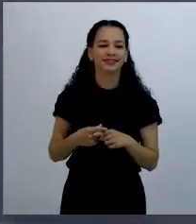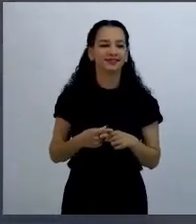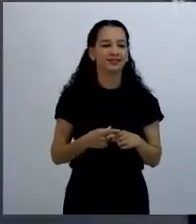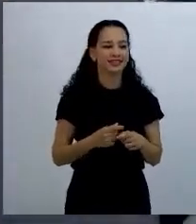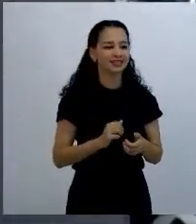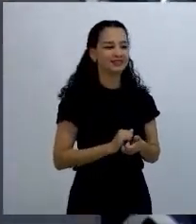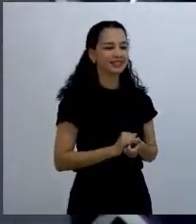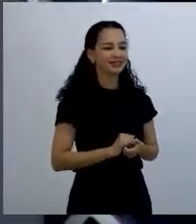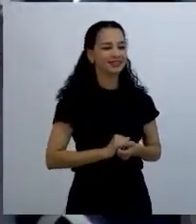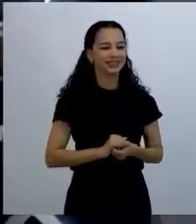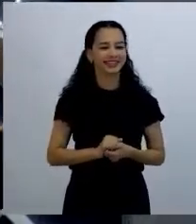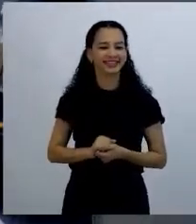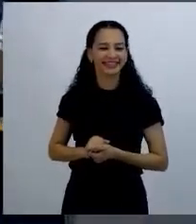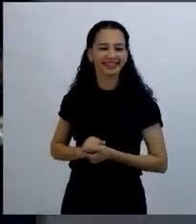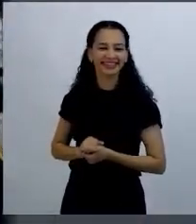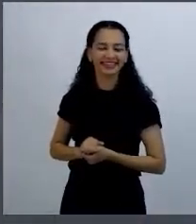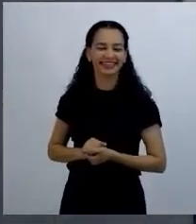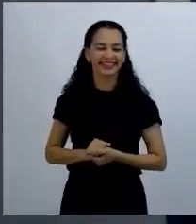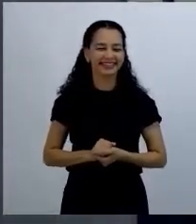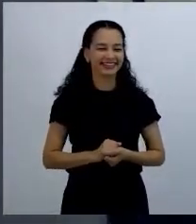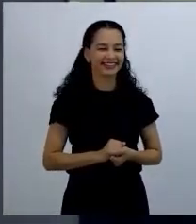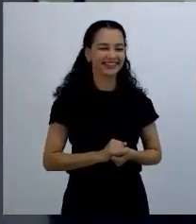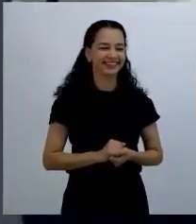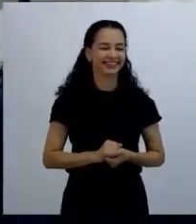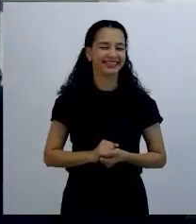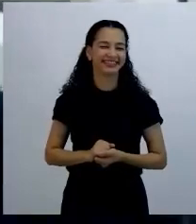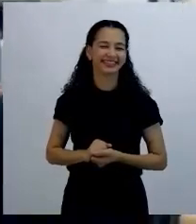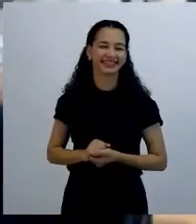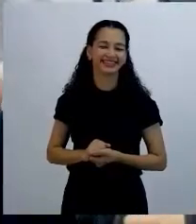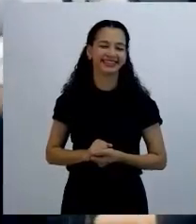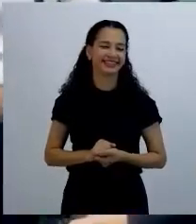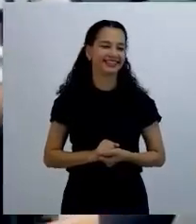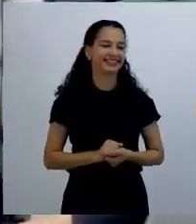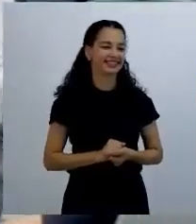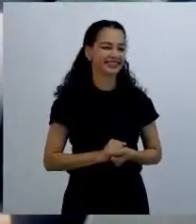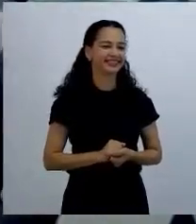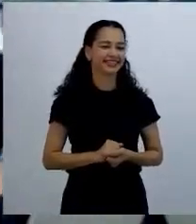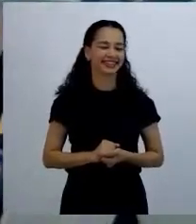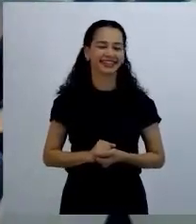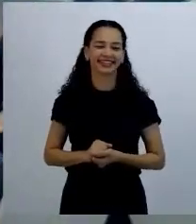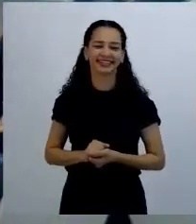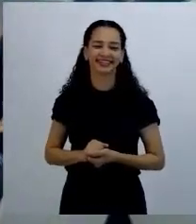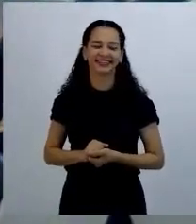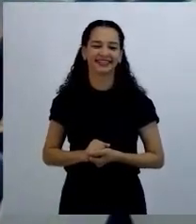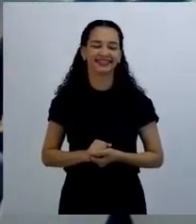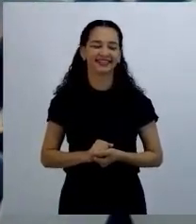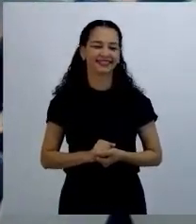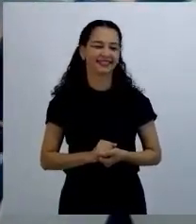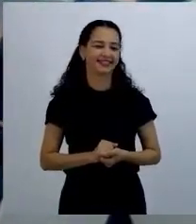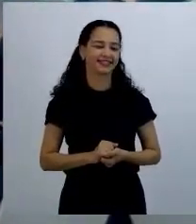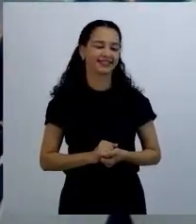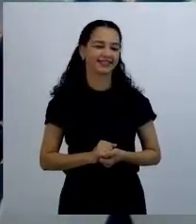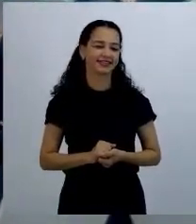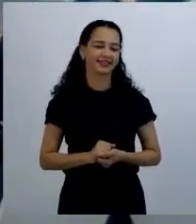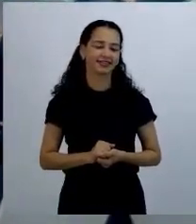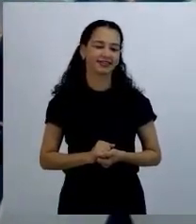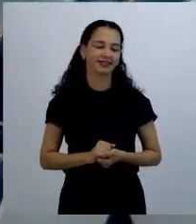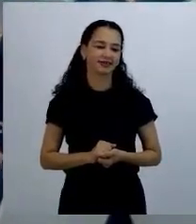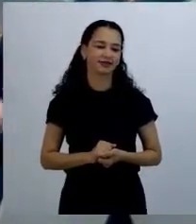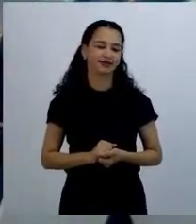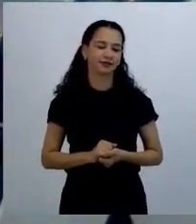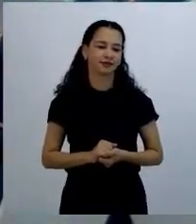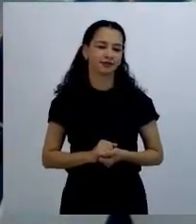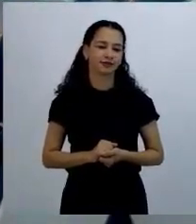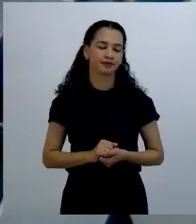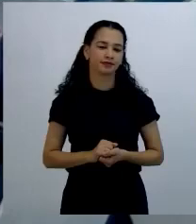E aí me conta e O interessante é que as pessoas que foram pastoreadas por ele sabe